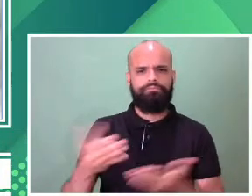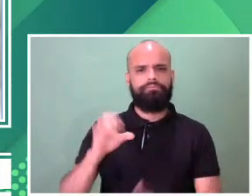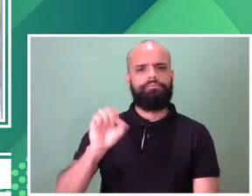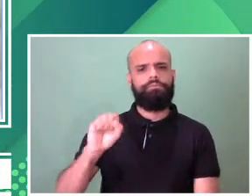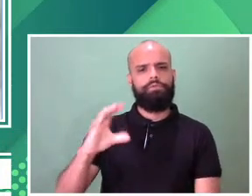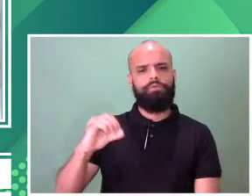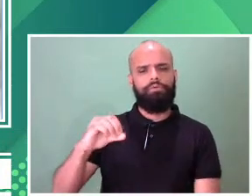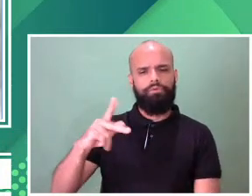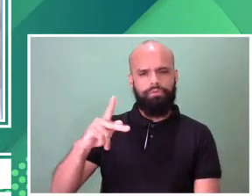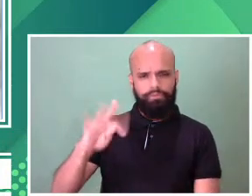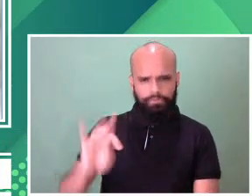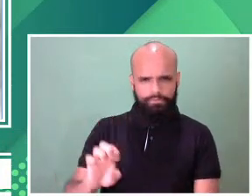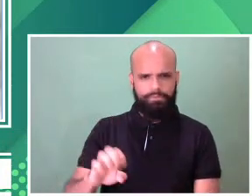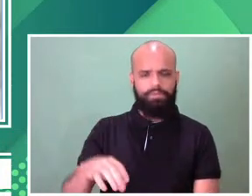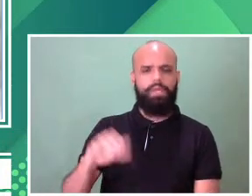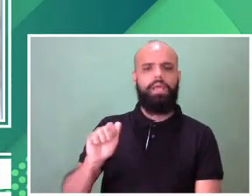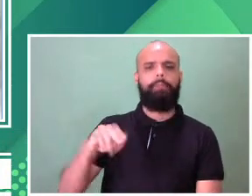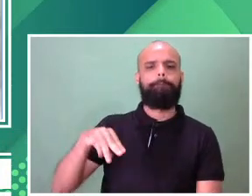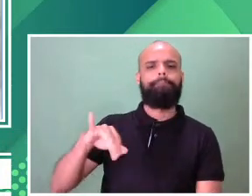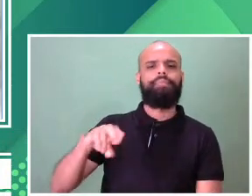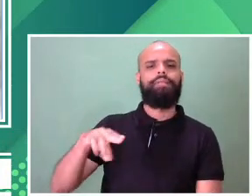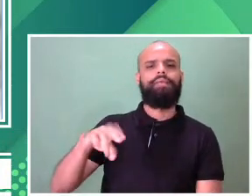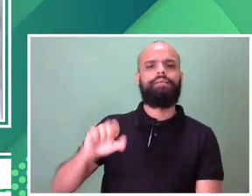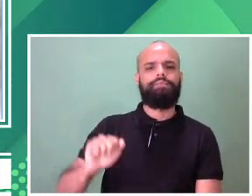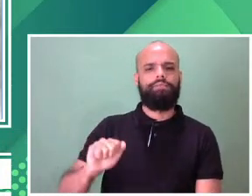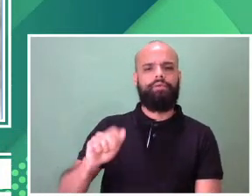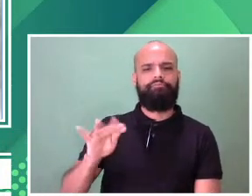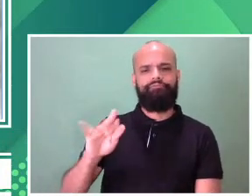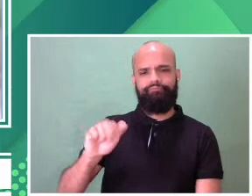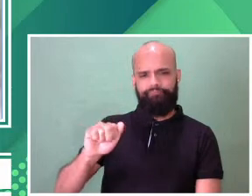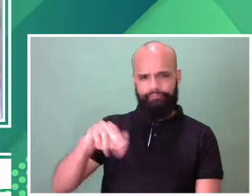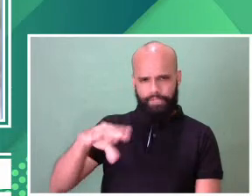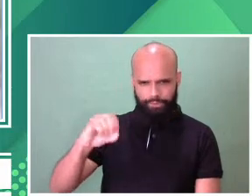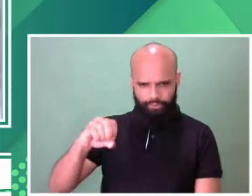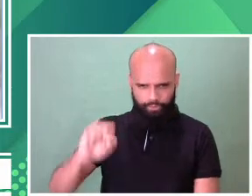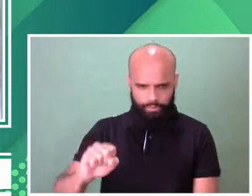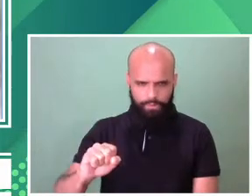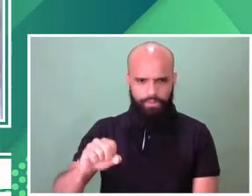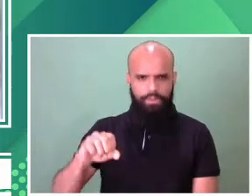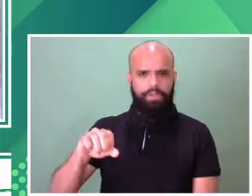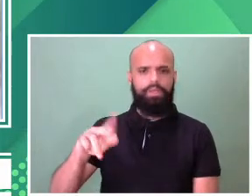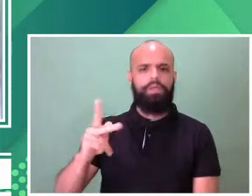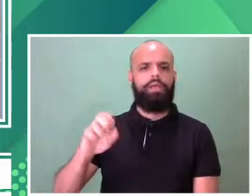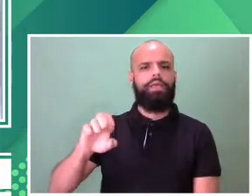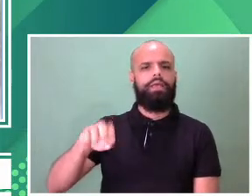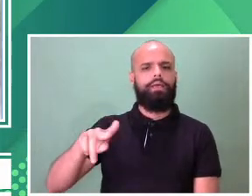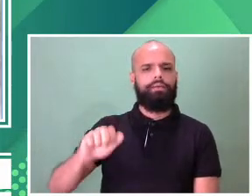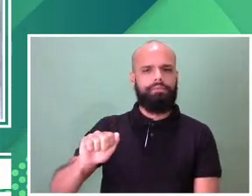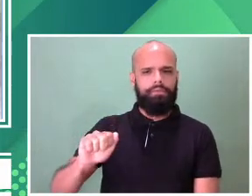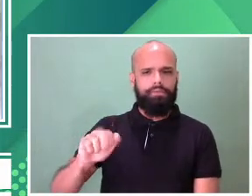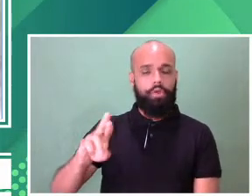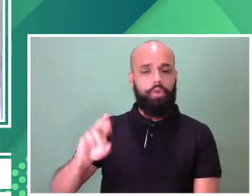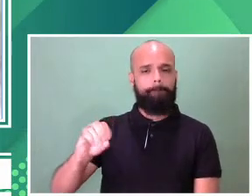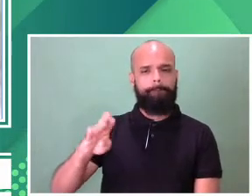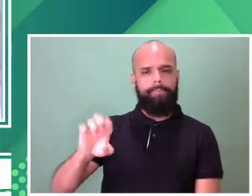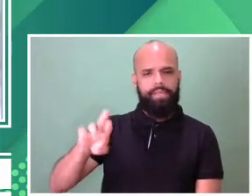Slovic, Animesh Roy, François Besson, Rex Nielsen, Roberto Fornes-Brog.